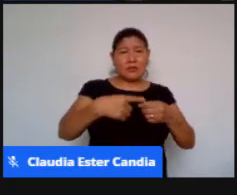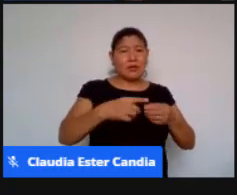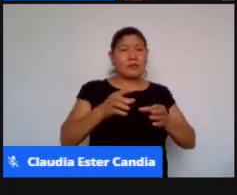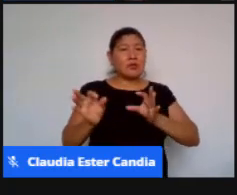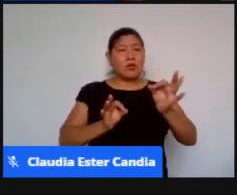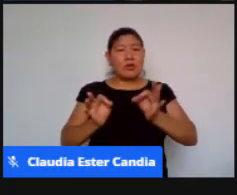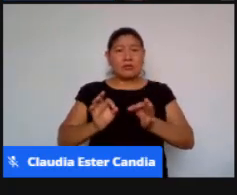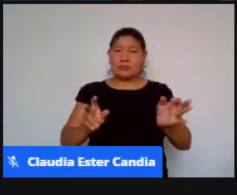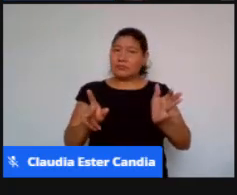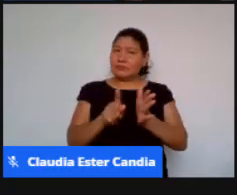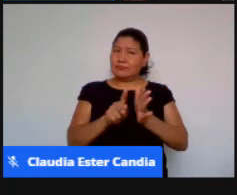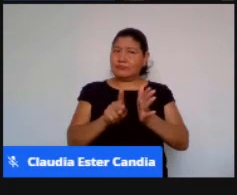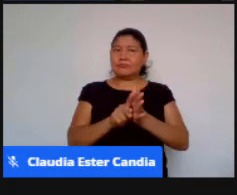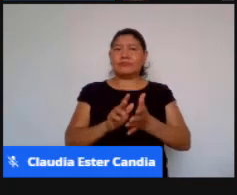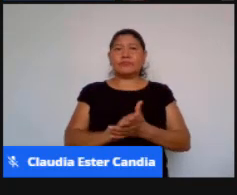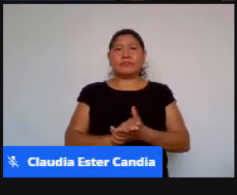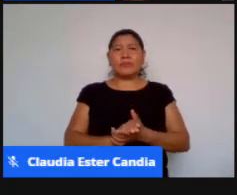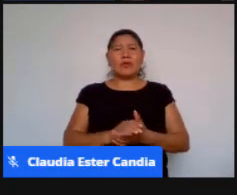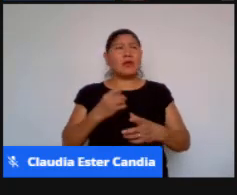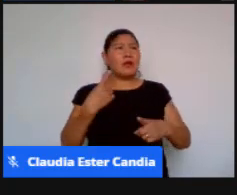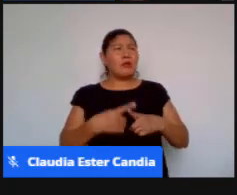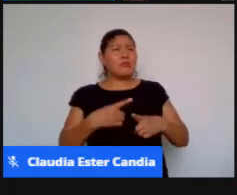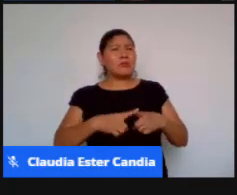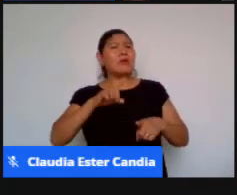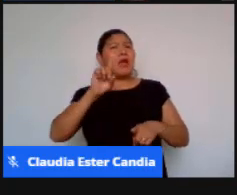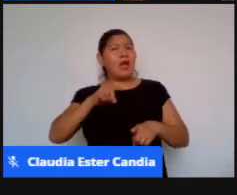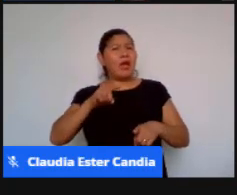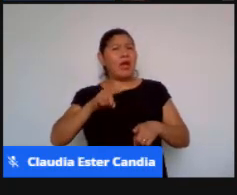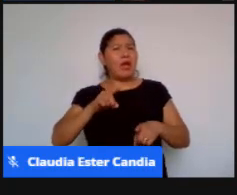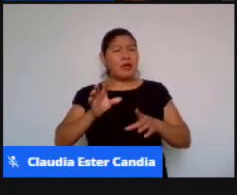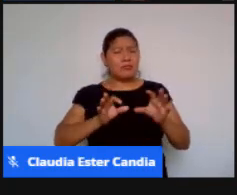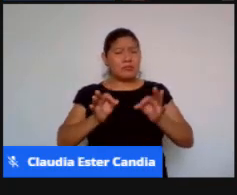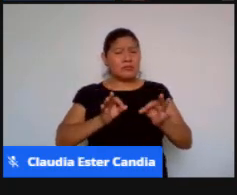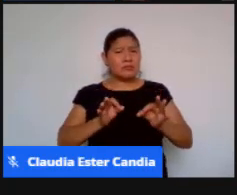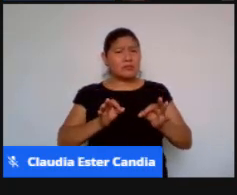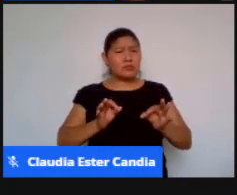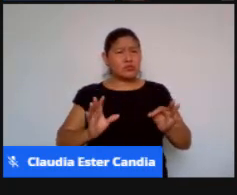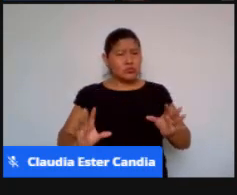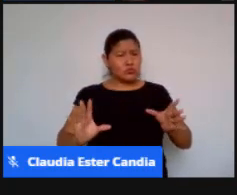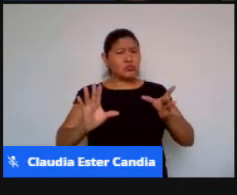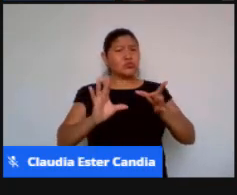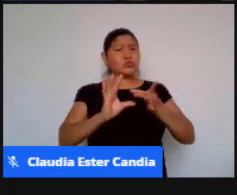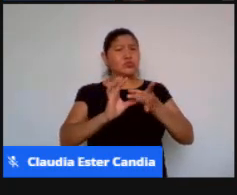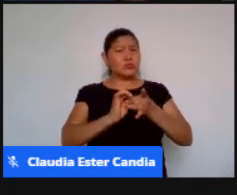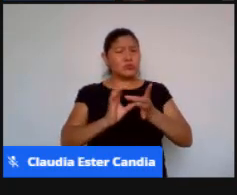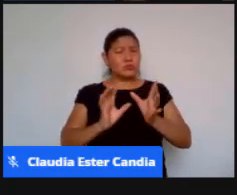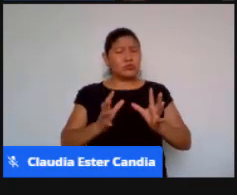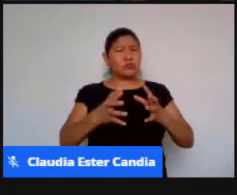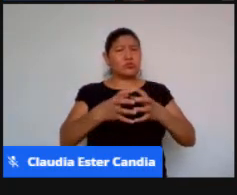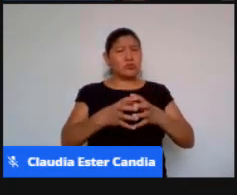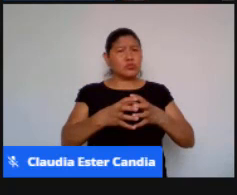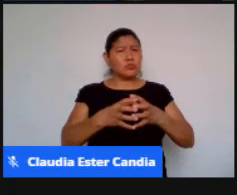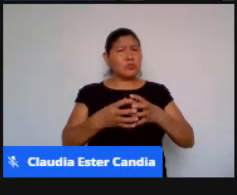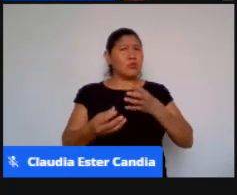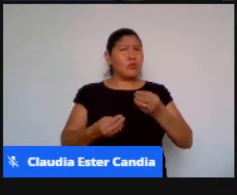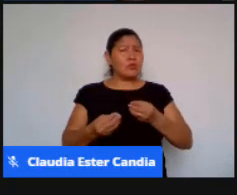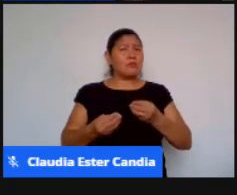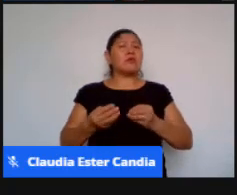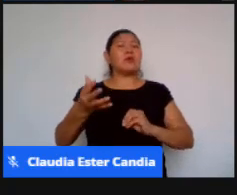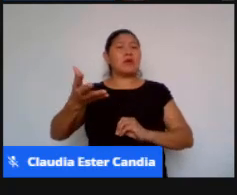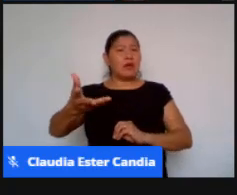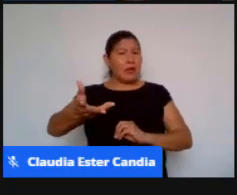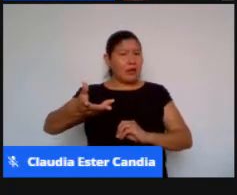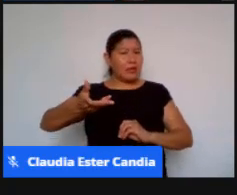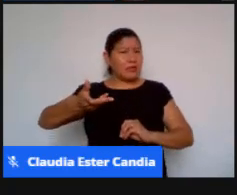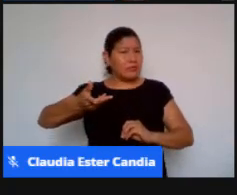a gente vai falar que ele foi uma construção coletiva? Em determinadas partes ele foi coletiva. É óbvio que as habilidades